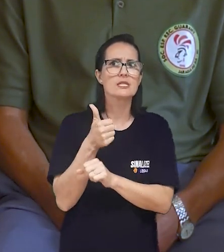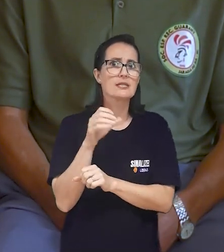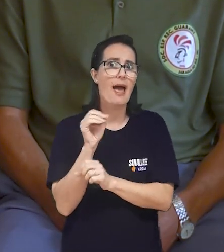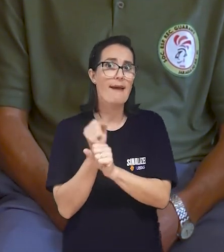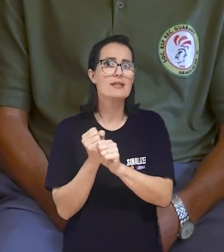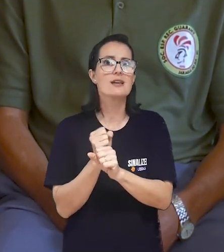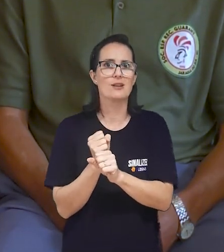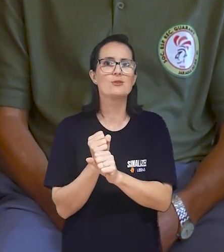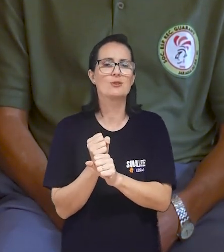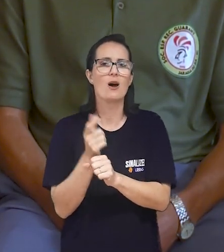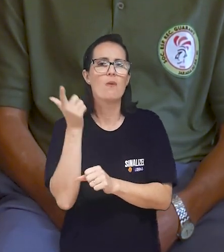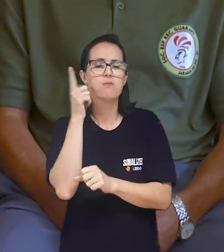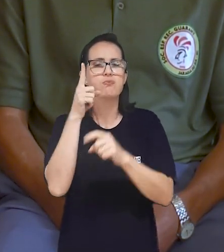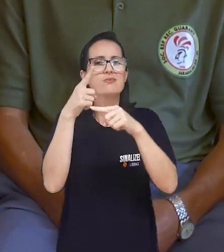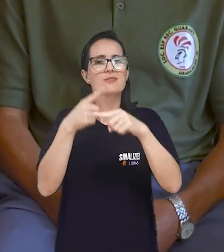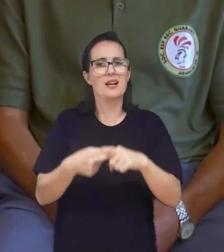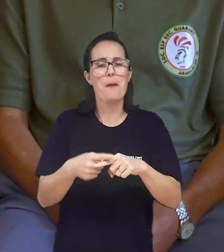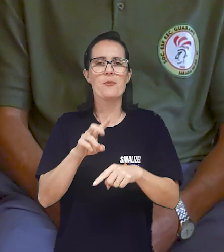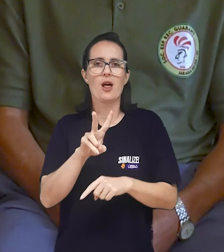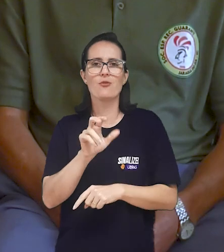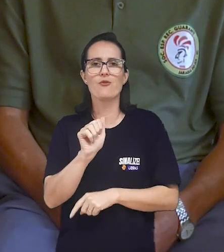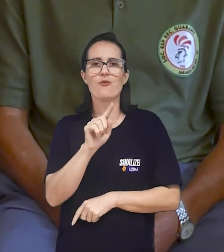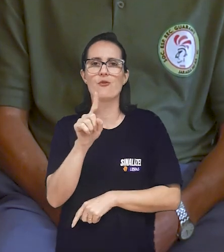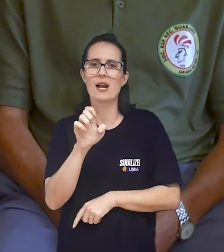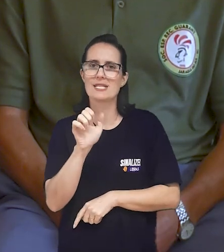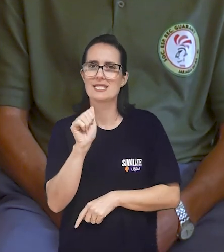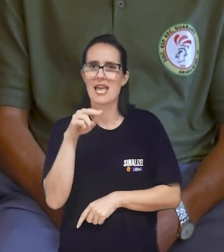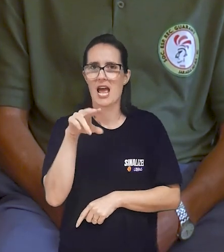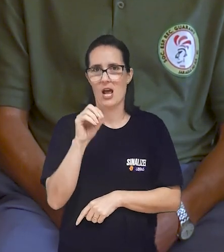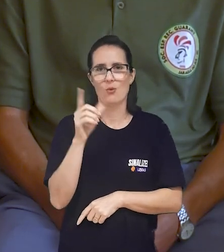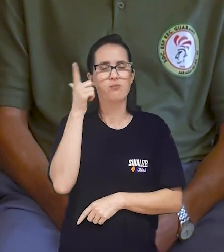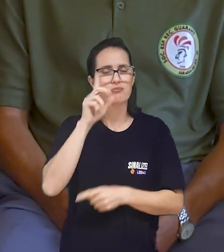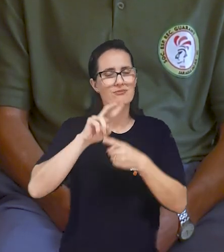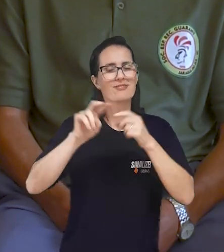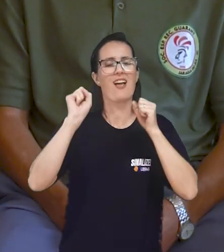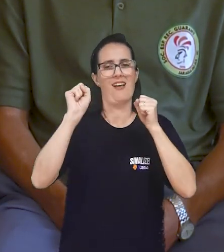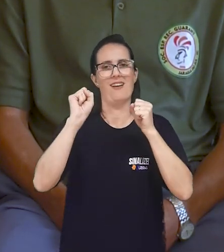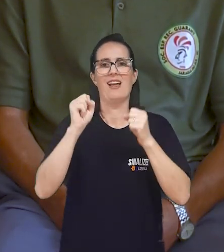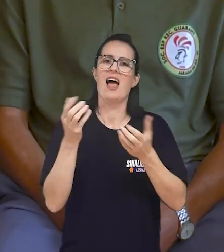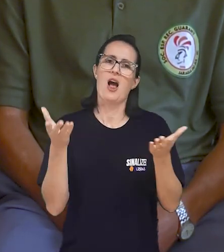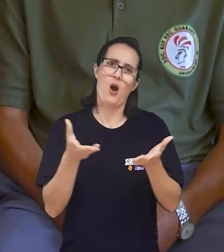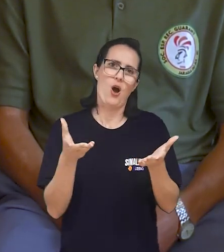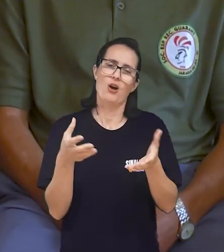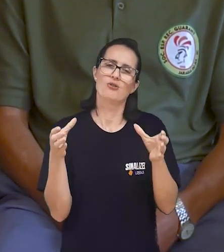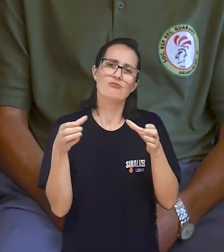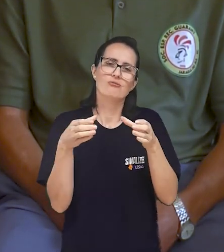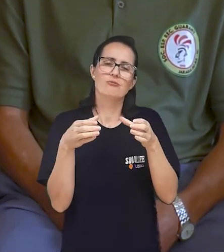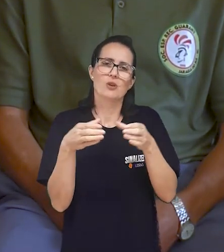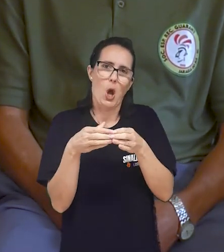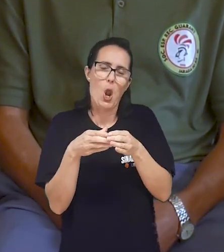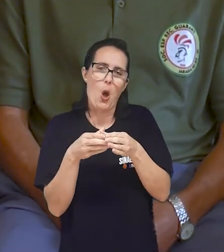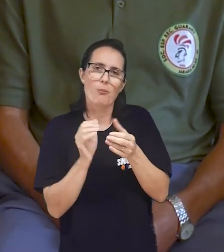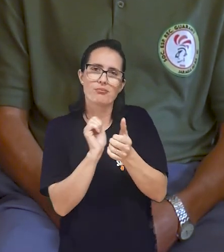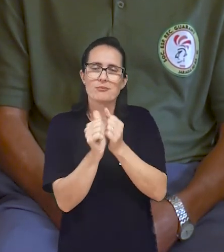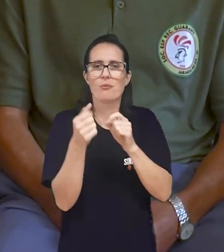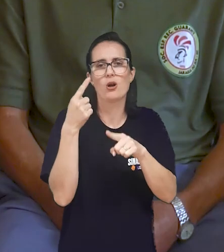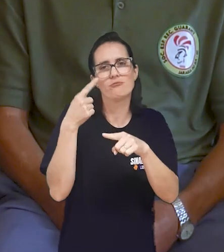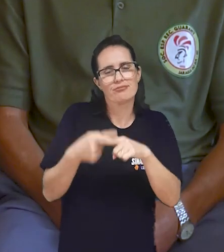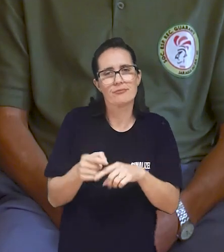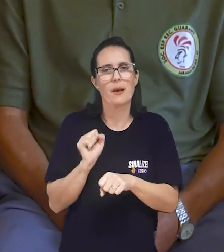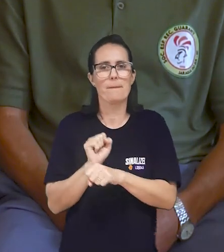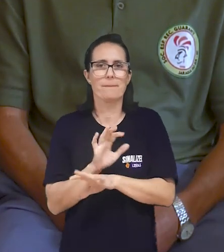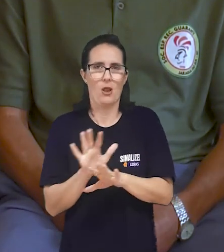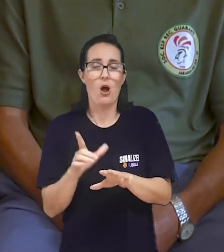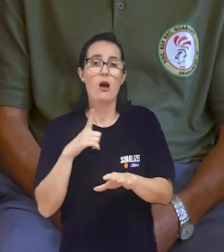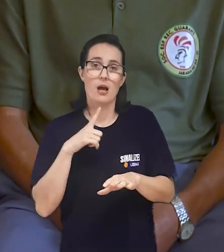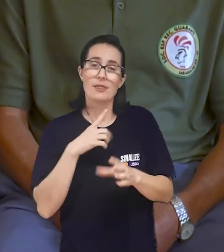campeão do Campeonato Varziano, aqui de Jaraguá do Sul. Mas hoje a gente não está mais com o time nativo, vamos dizer assim, né? Temos